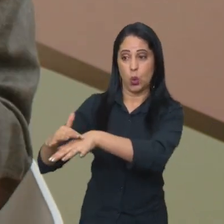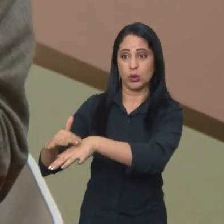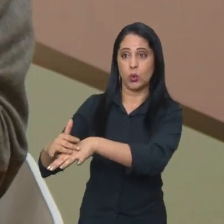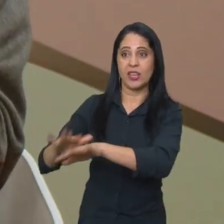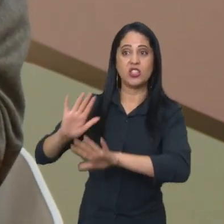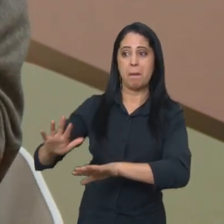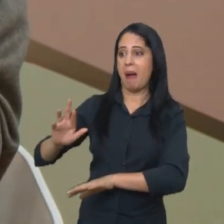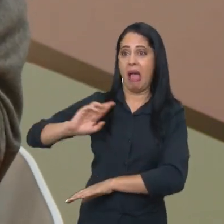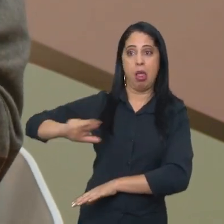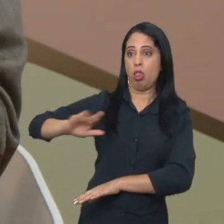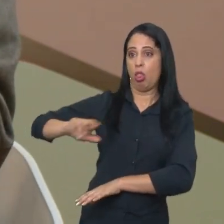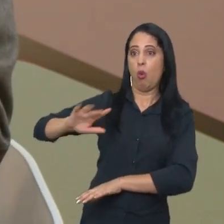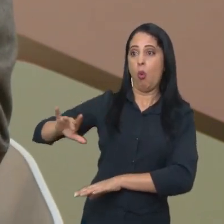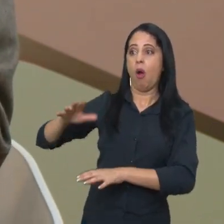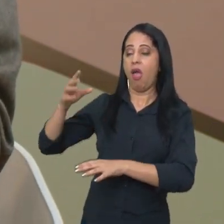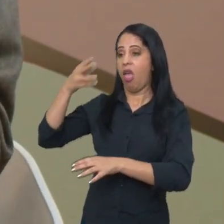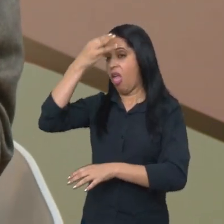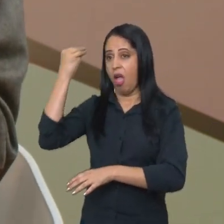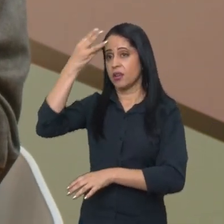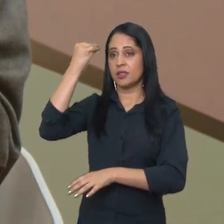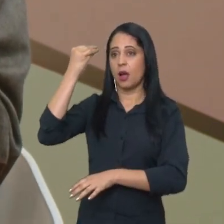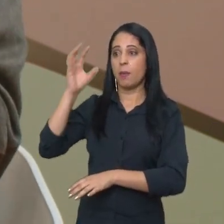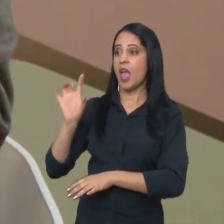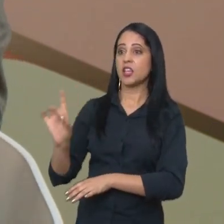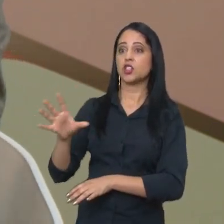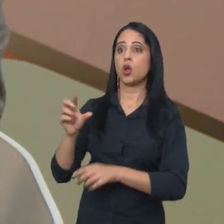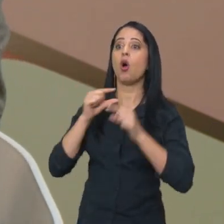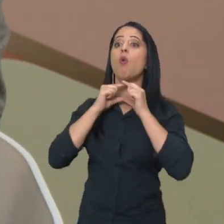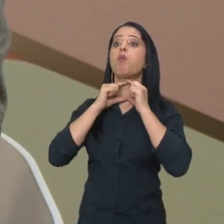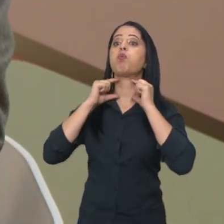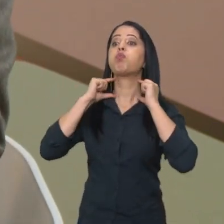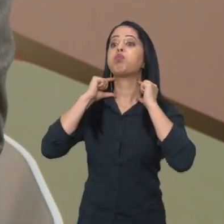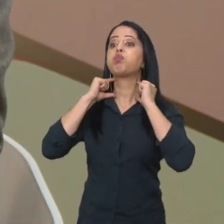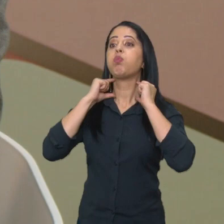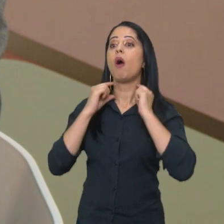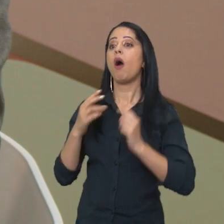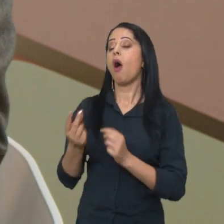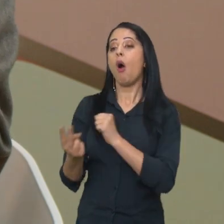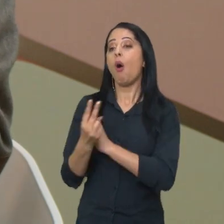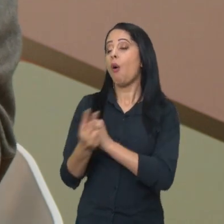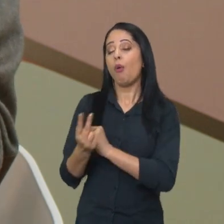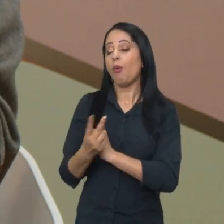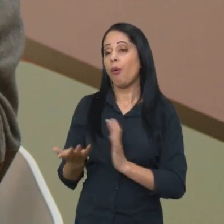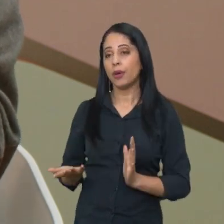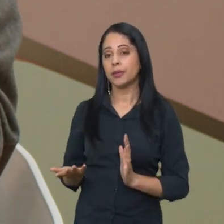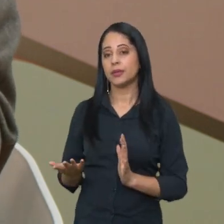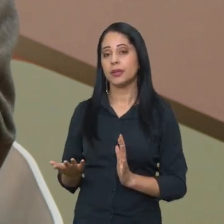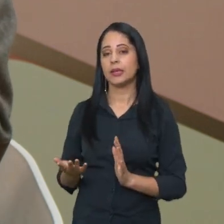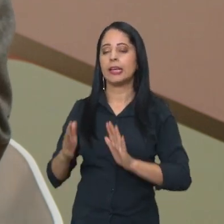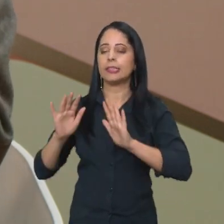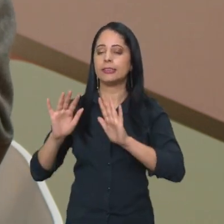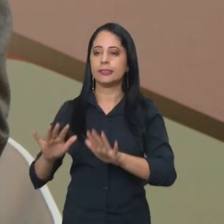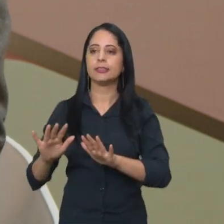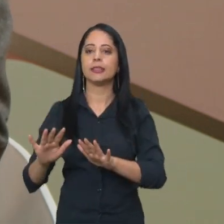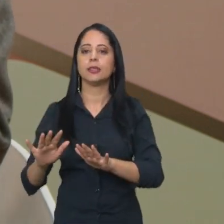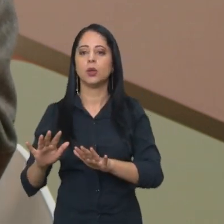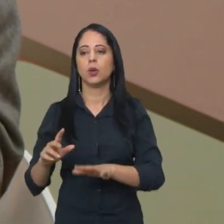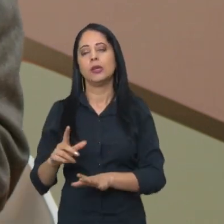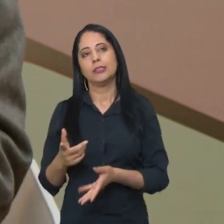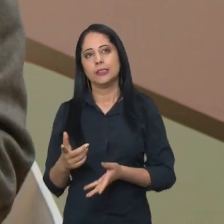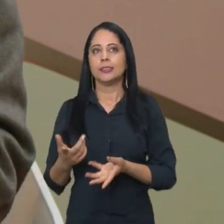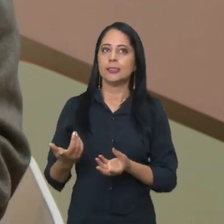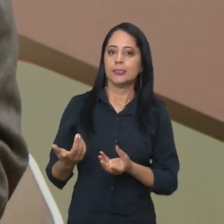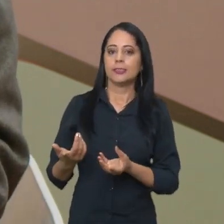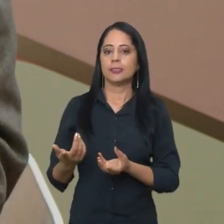depressão, é só cuidar da tireoide, pelo amor de Deus. Mas quando chega na doença de Alzheimer, eu tenho algumas